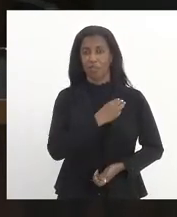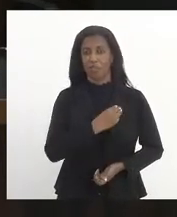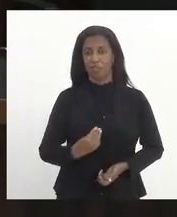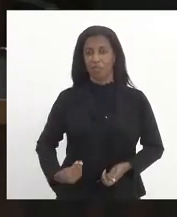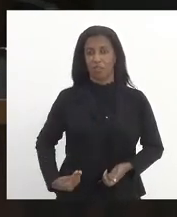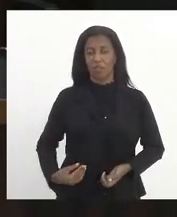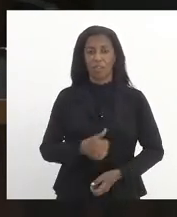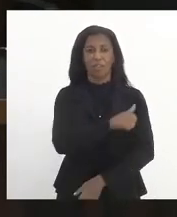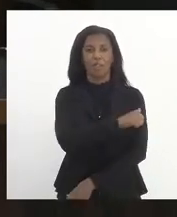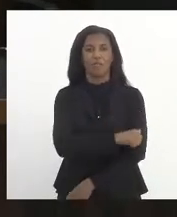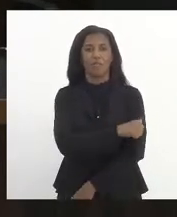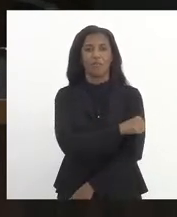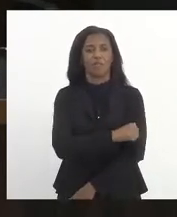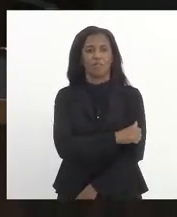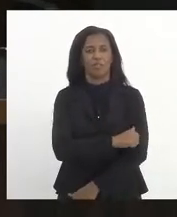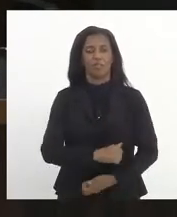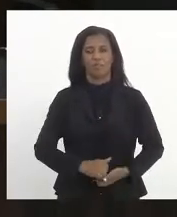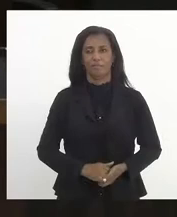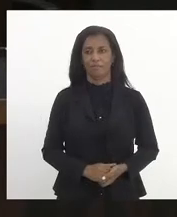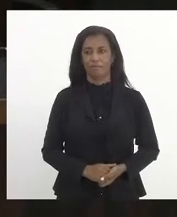Deputada enfermeira Rejane.